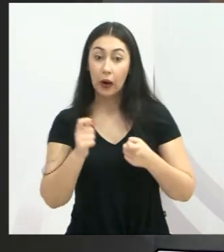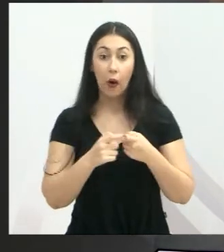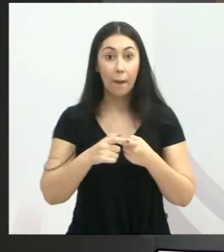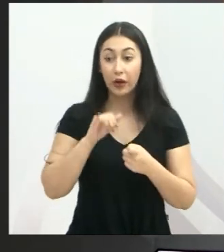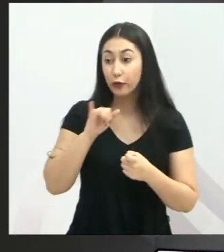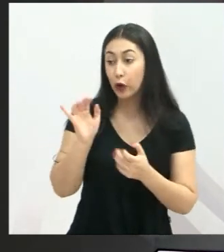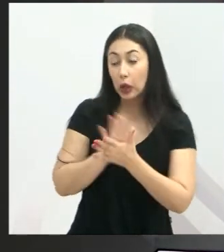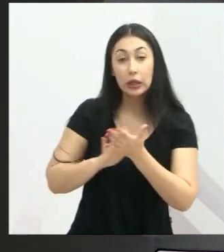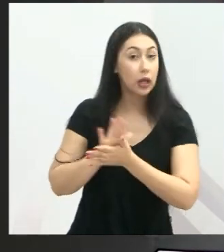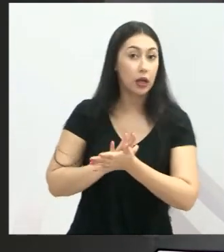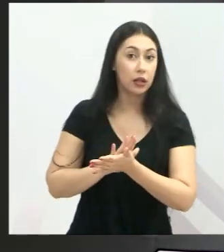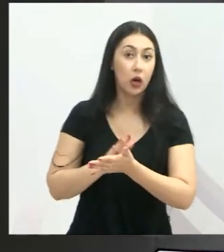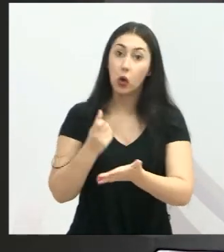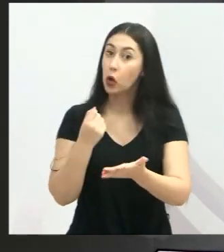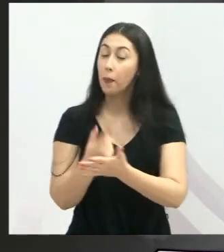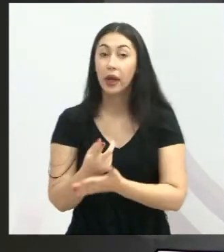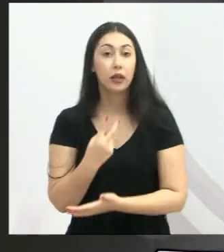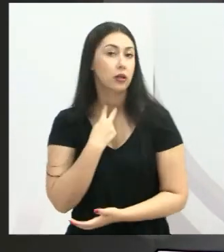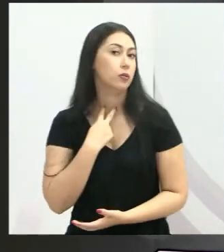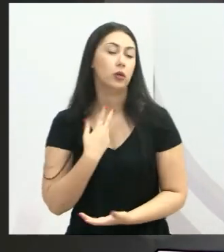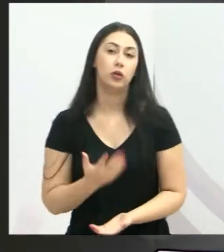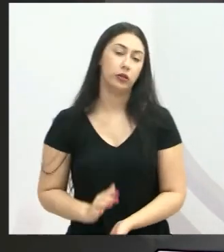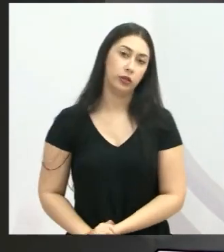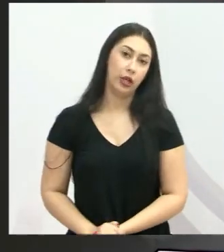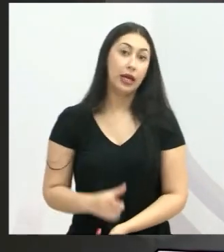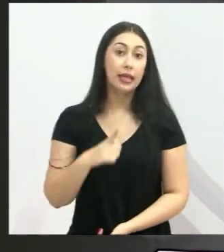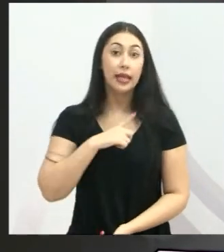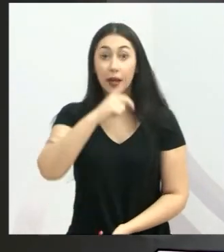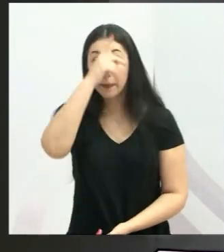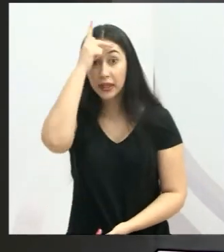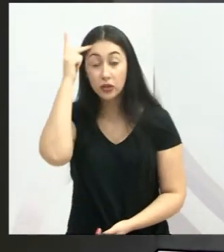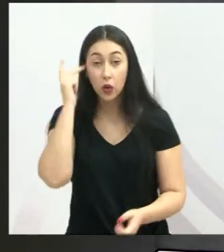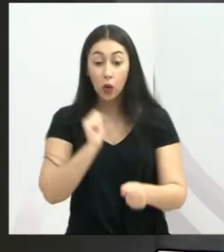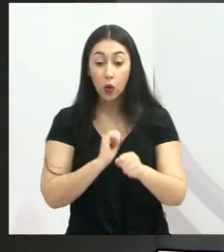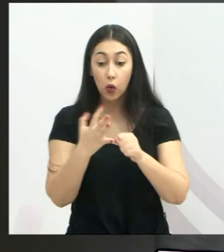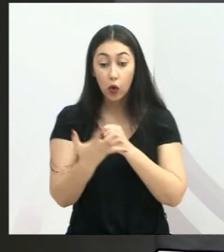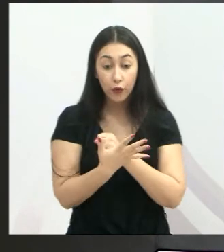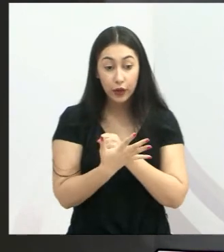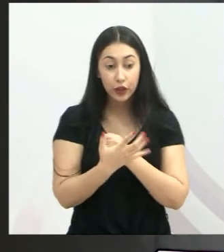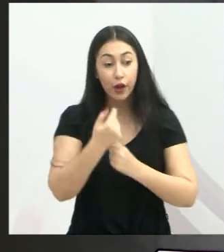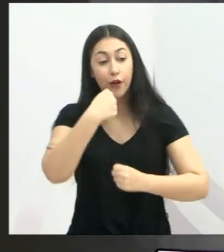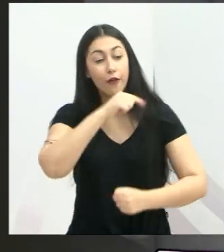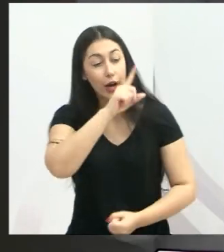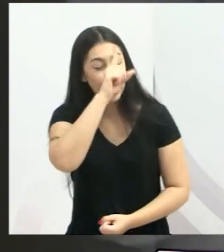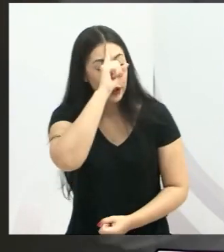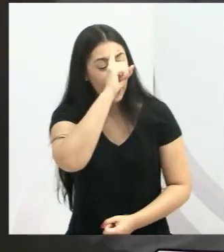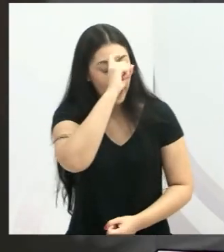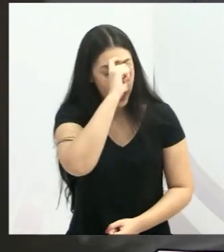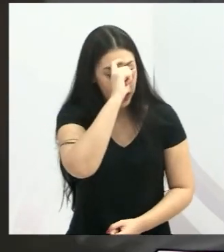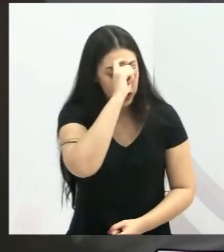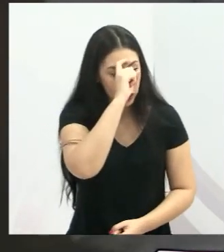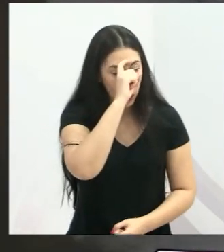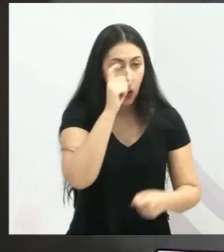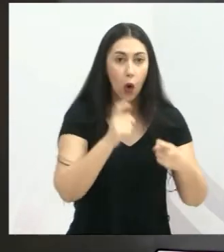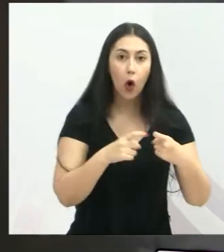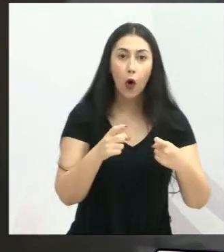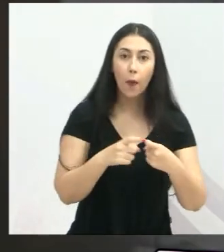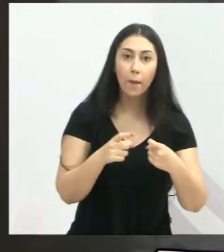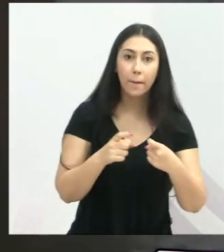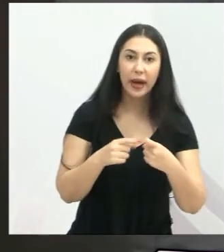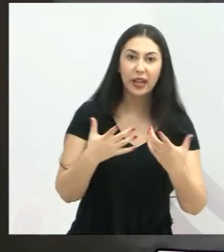uma receitinha de antialérgico e de pirona. Não é possível que não se entre com azitromicina,